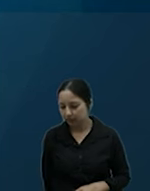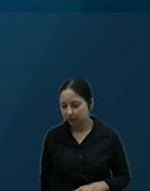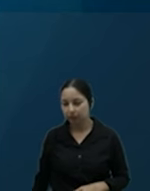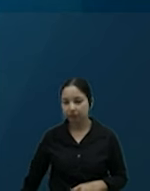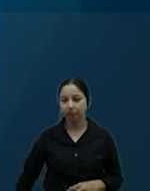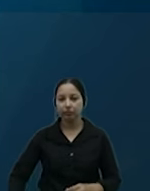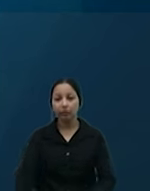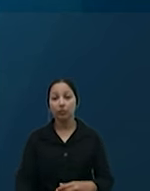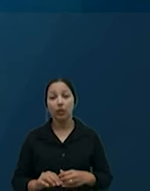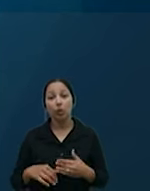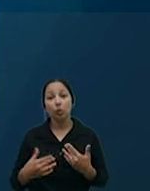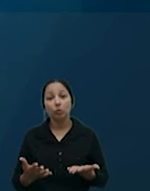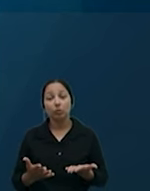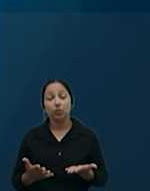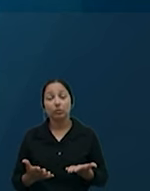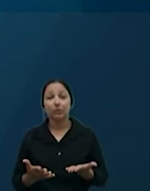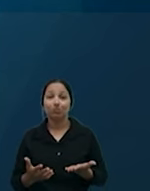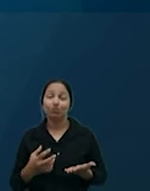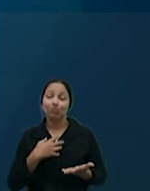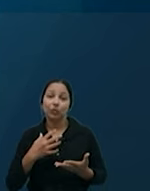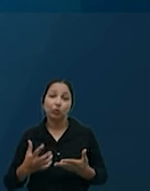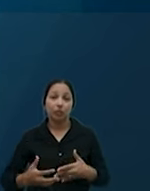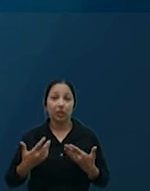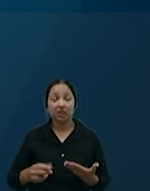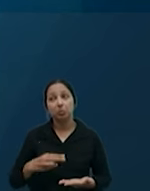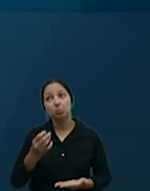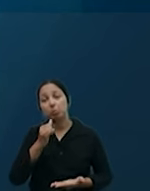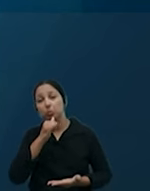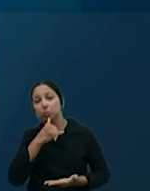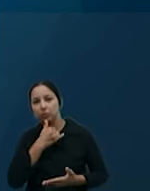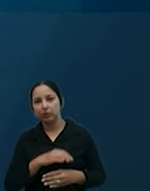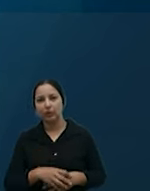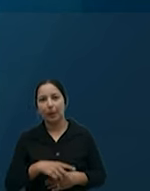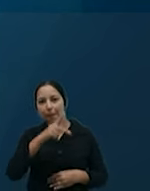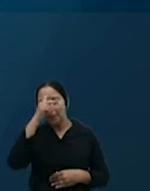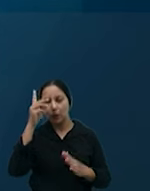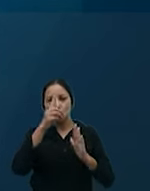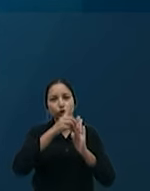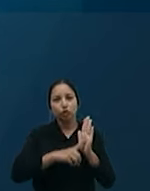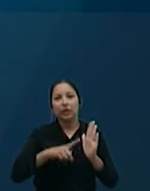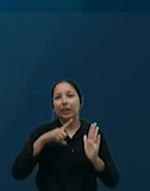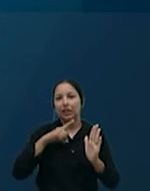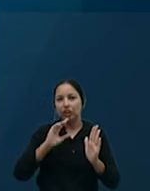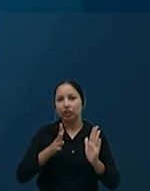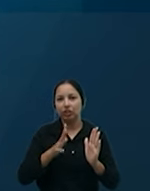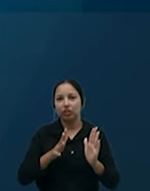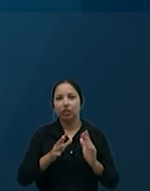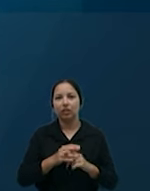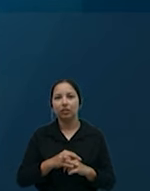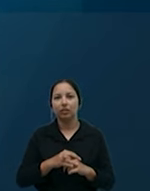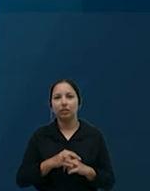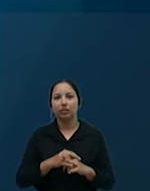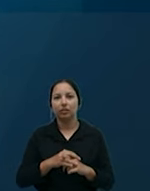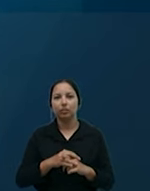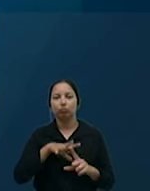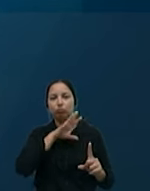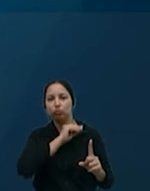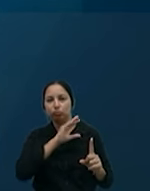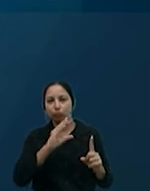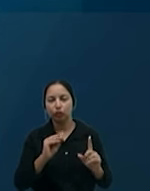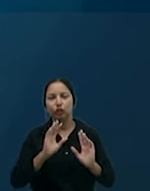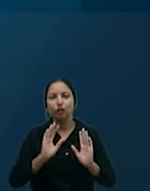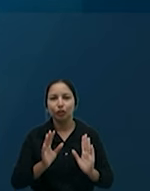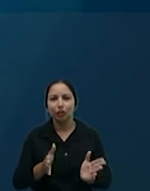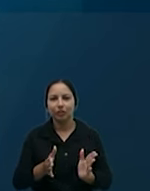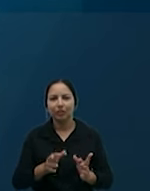essas que já foram ou já tiveram seus direitos violentados de todas as formas